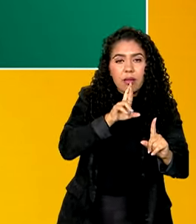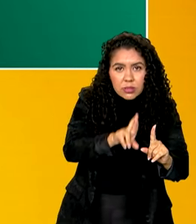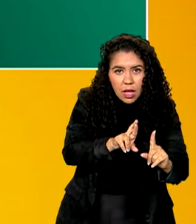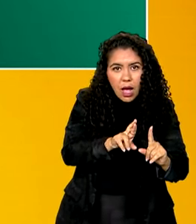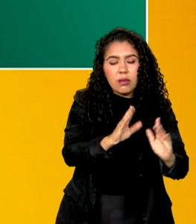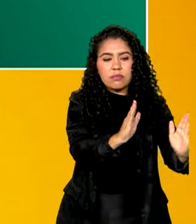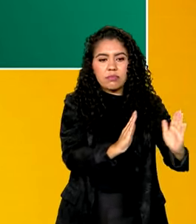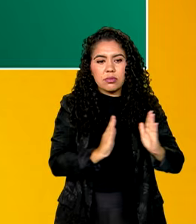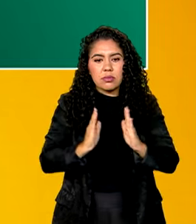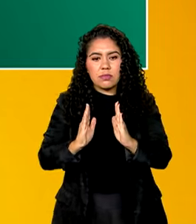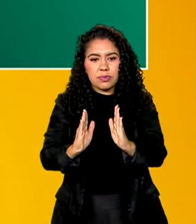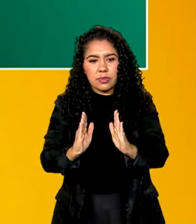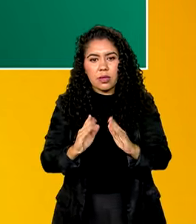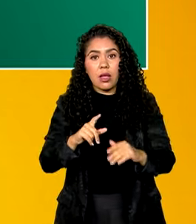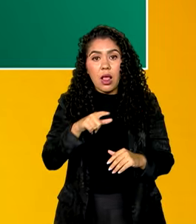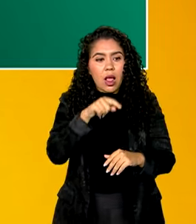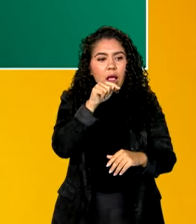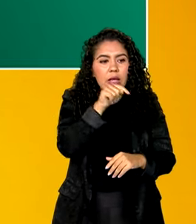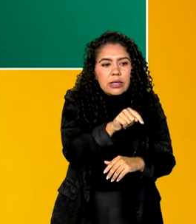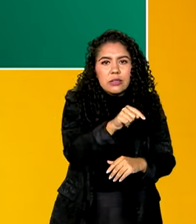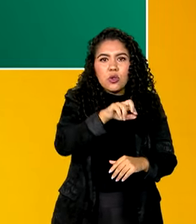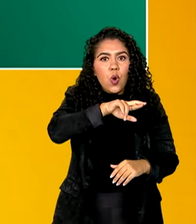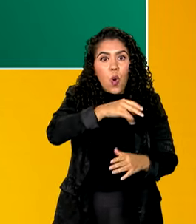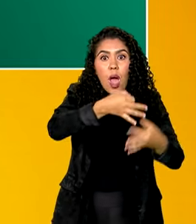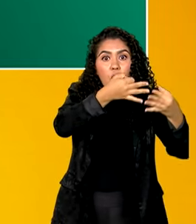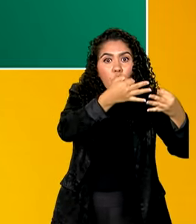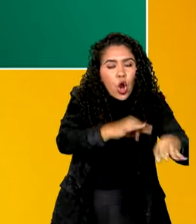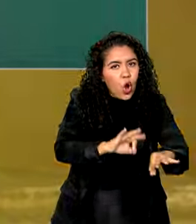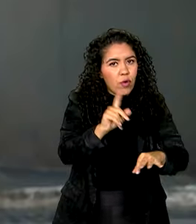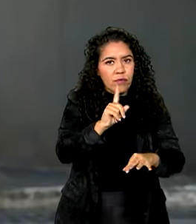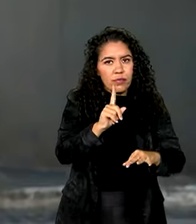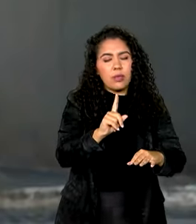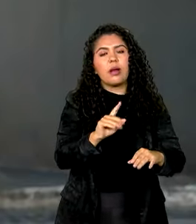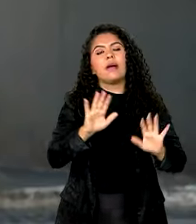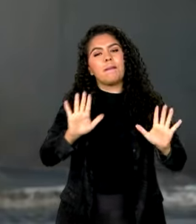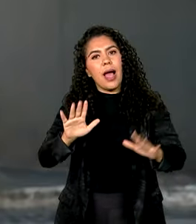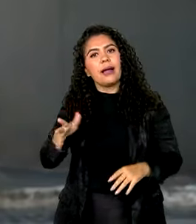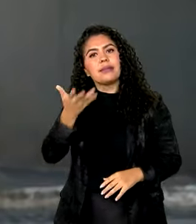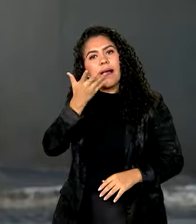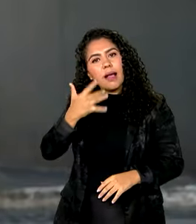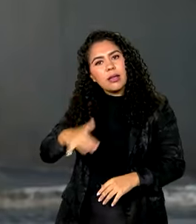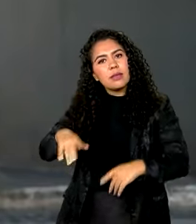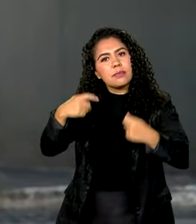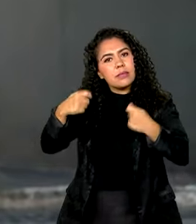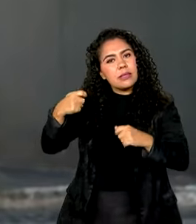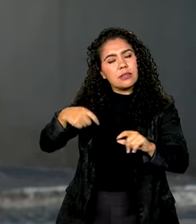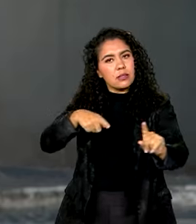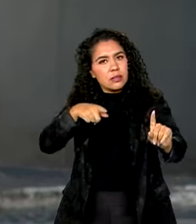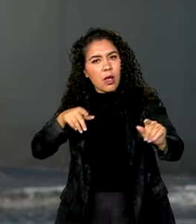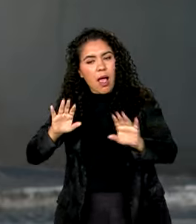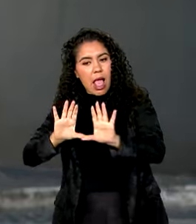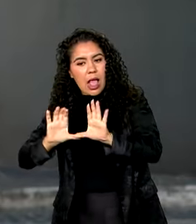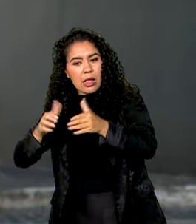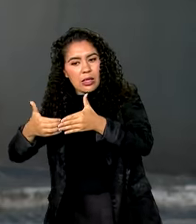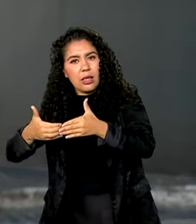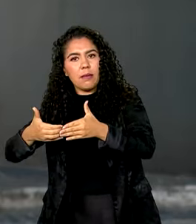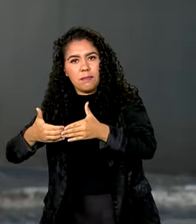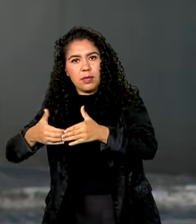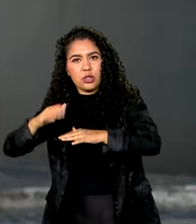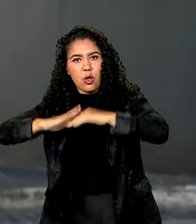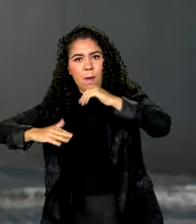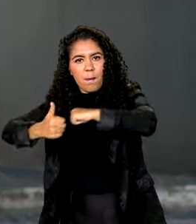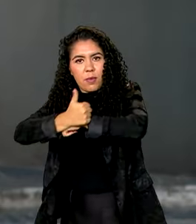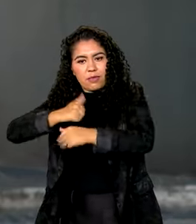uma triagem, não uma confirmação de diagnóstico. E a criança precisa ser avaliada por uma equipe multidisciplinar de